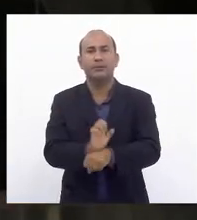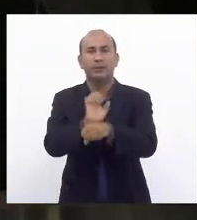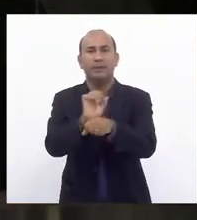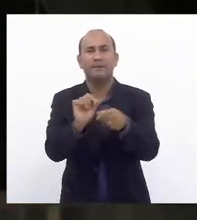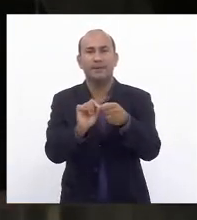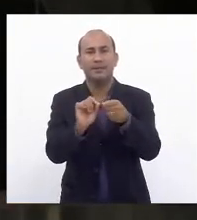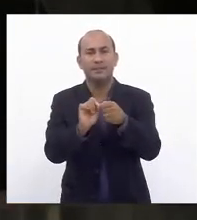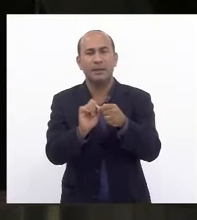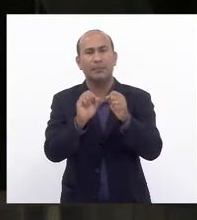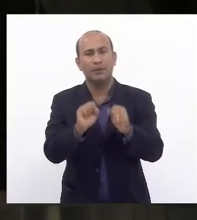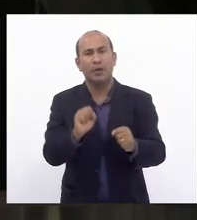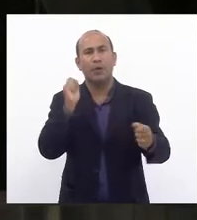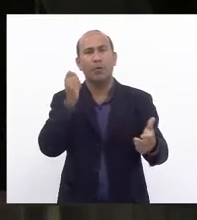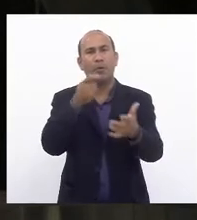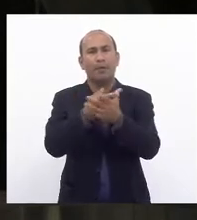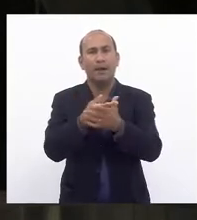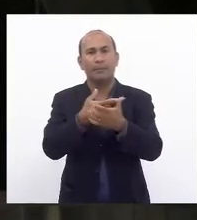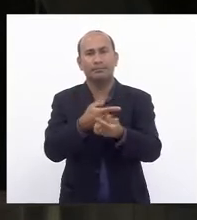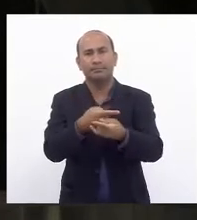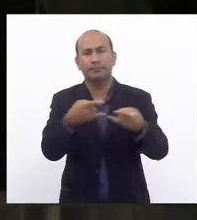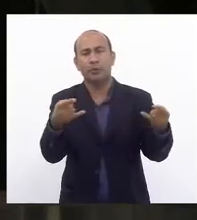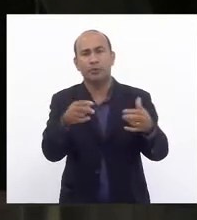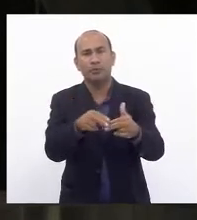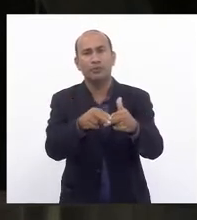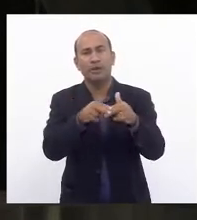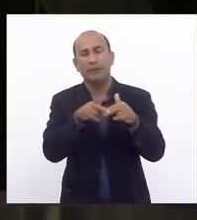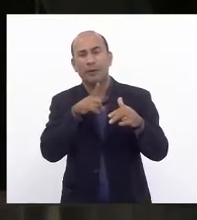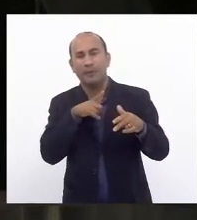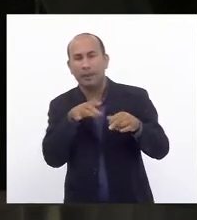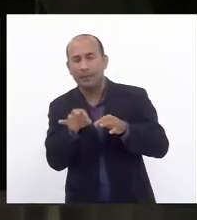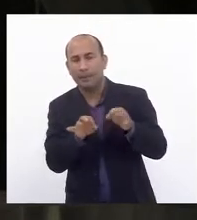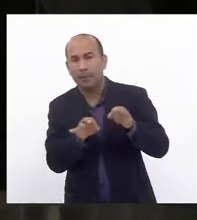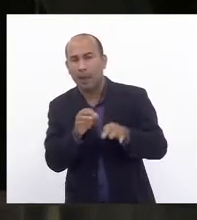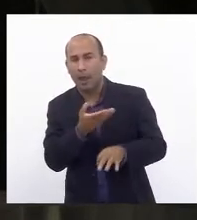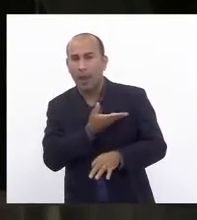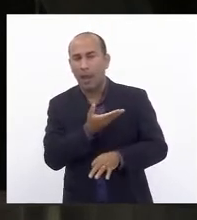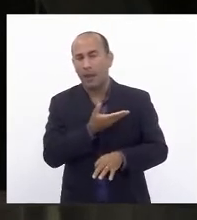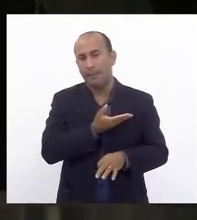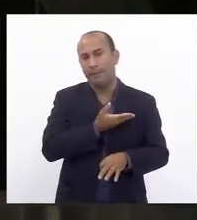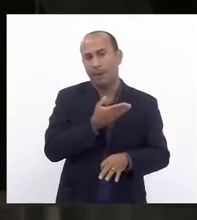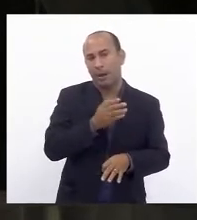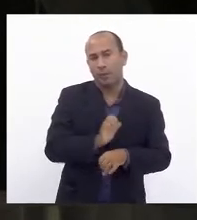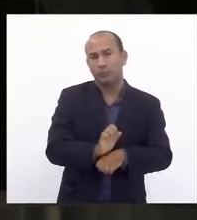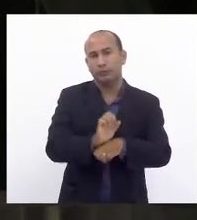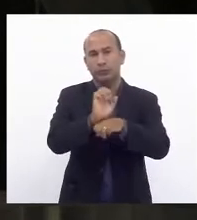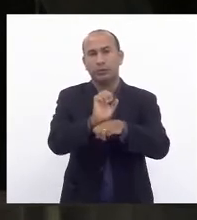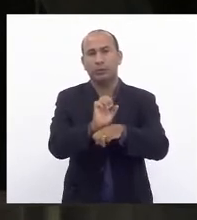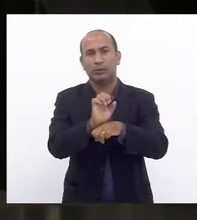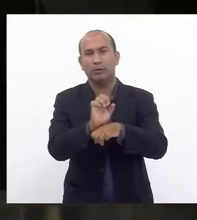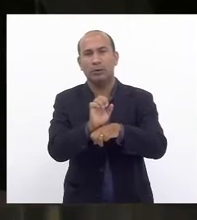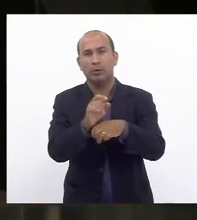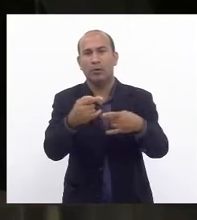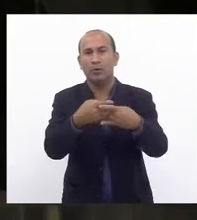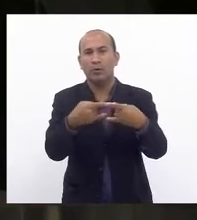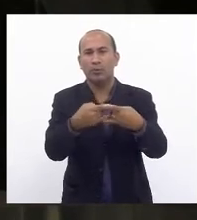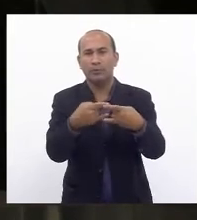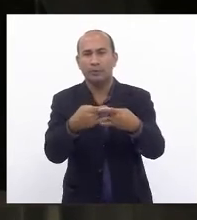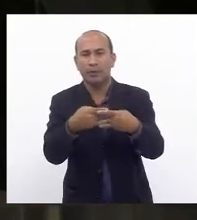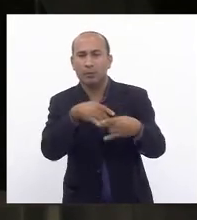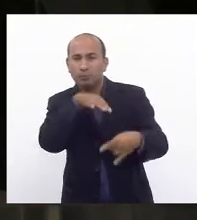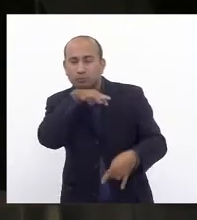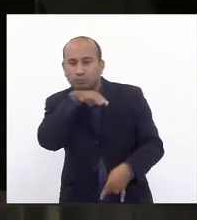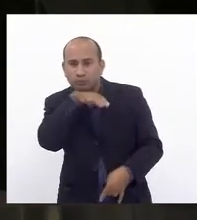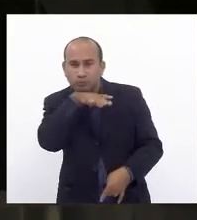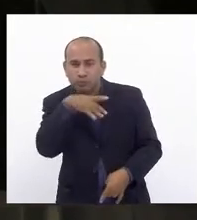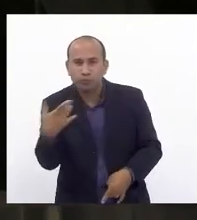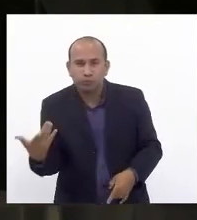para comprar absorvente, e aí vai ter aquele esqueminha com aquele amiguinho do estado, o absorvente vai ser de péssima